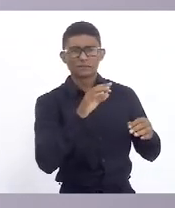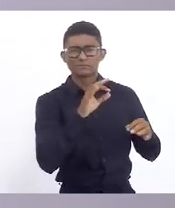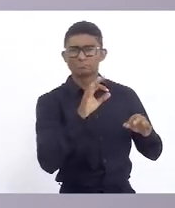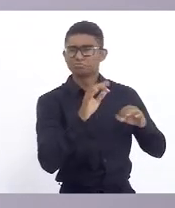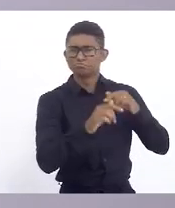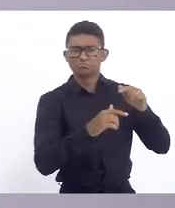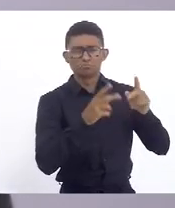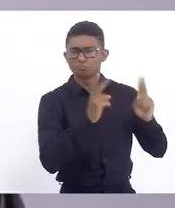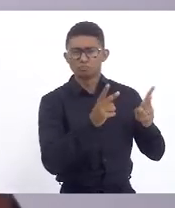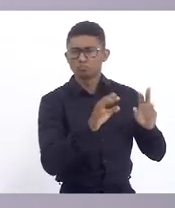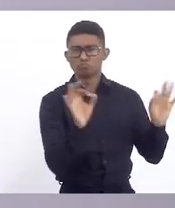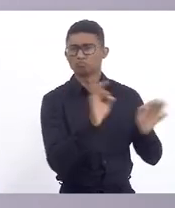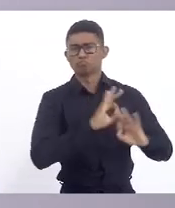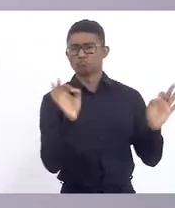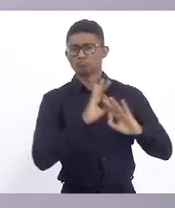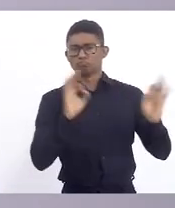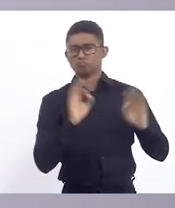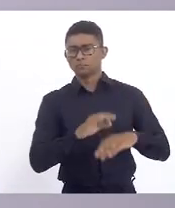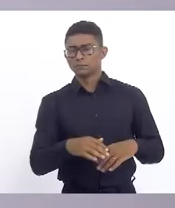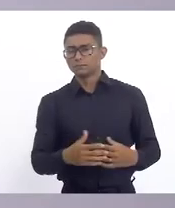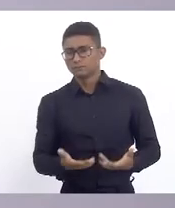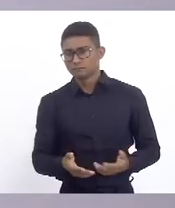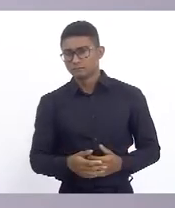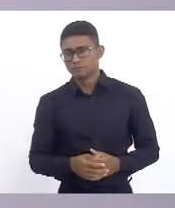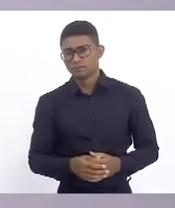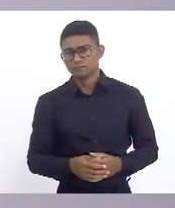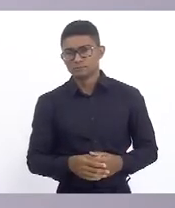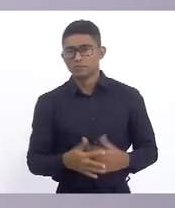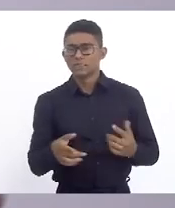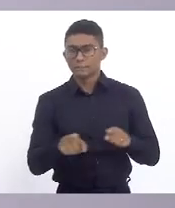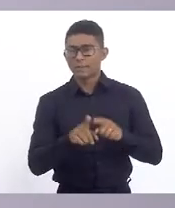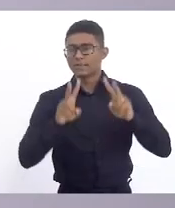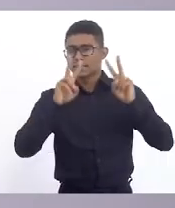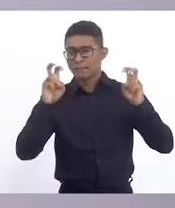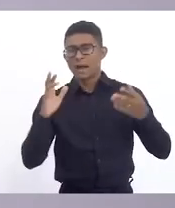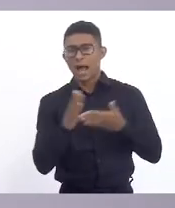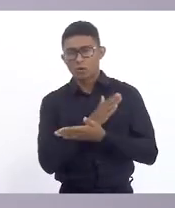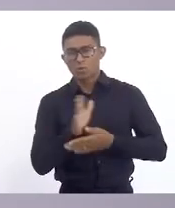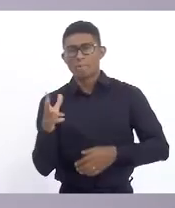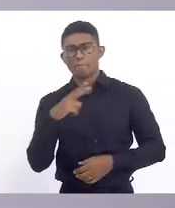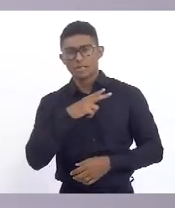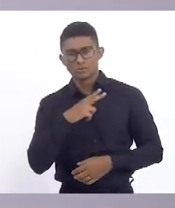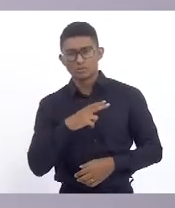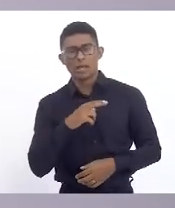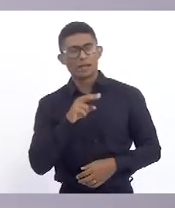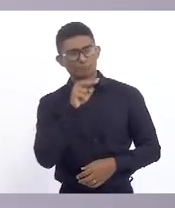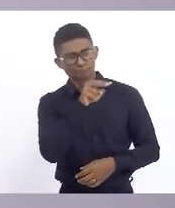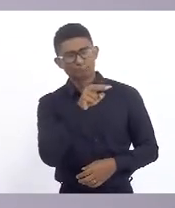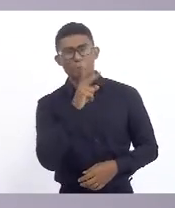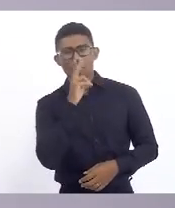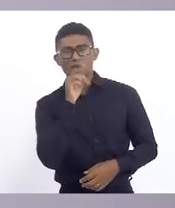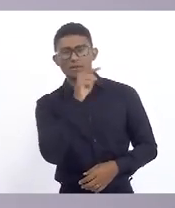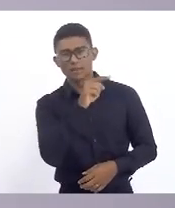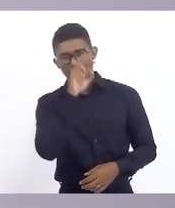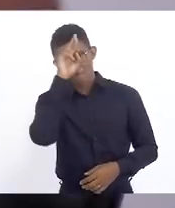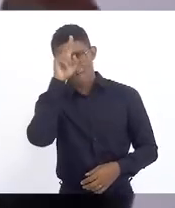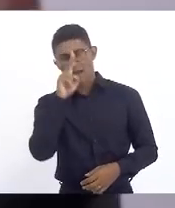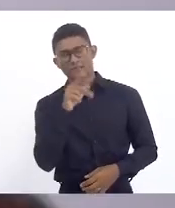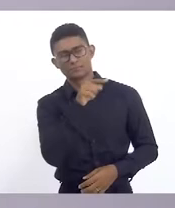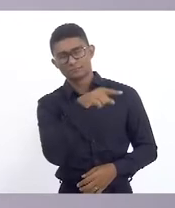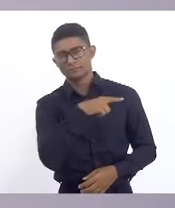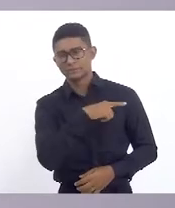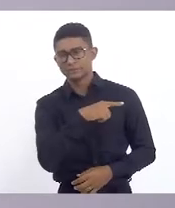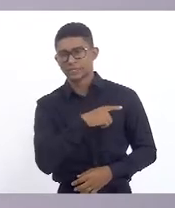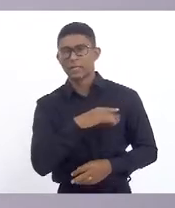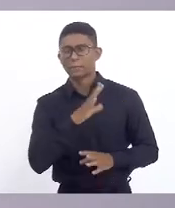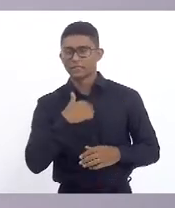efluentes dessas ETs particulares, sujeito aí a falibilidades, eu diria, não é um sistema impecável. Mas eu vou